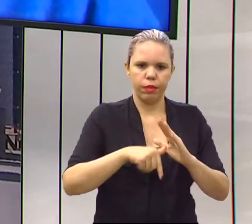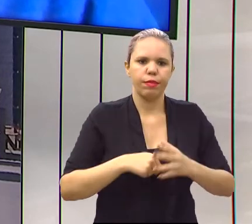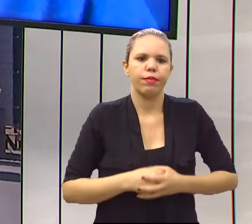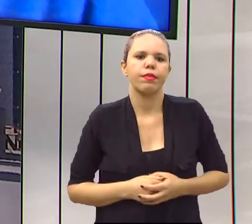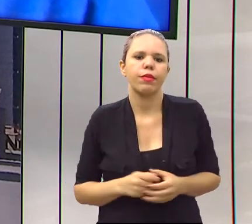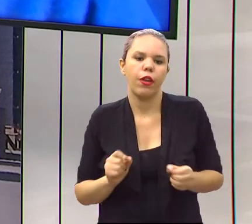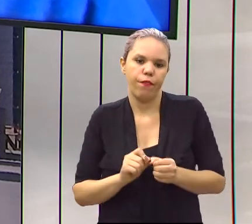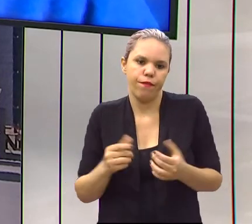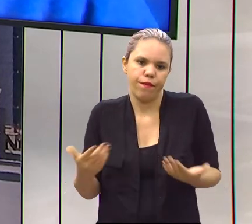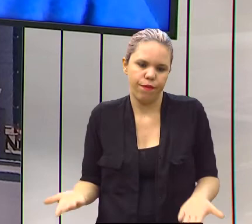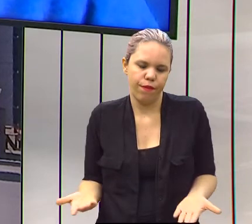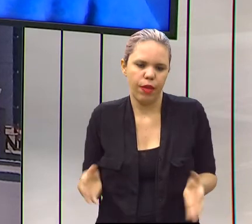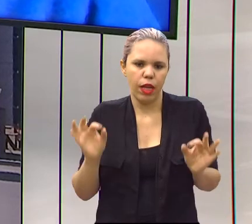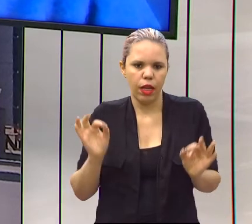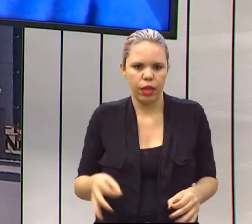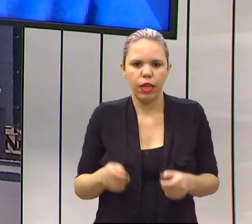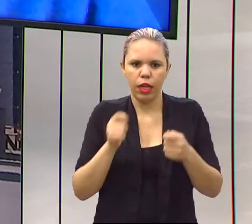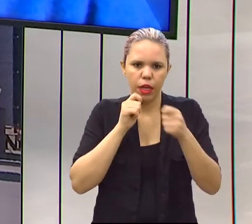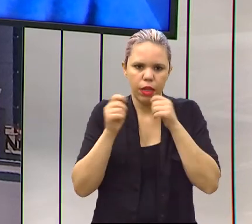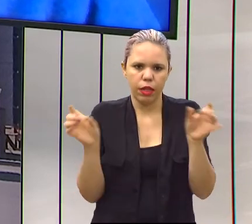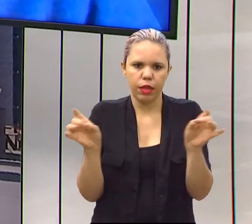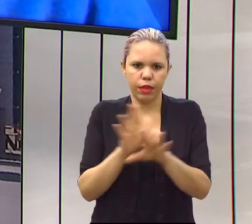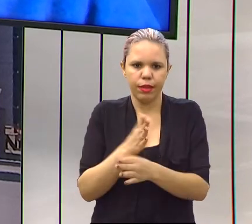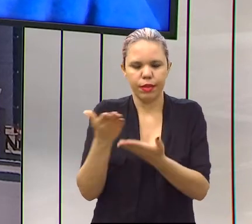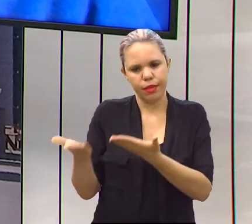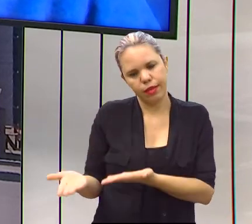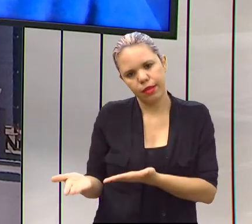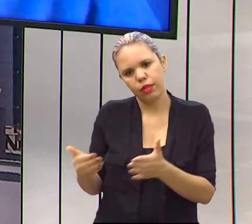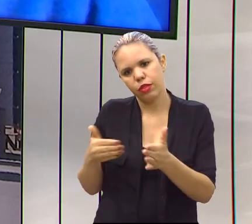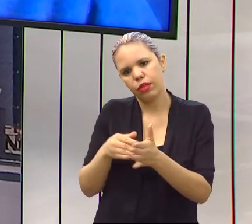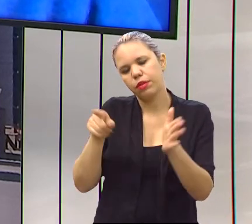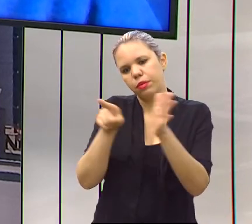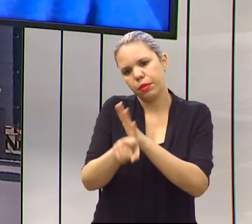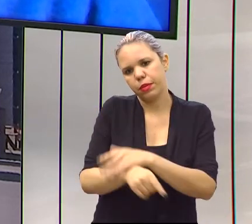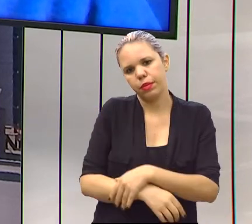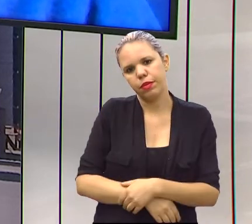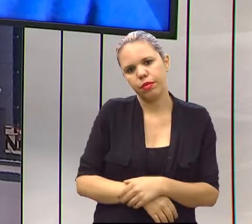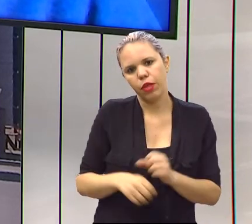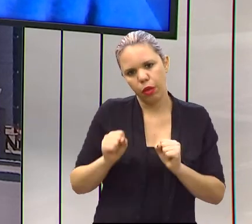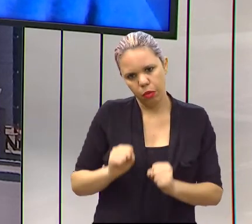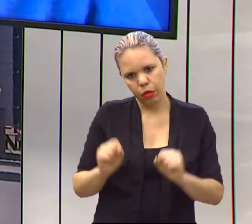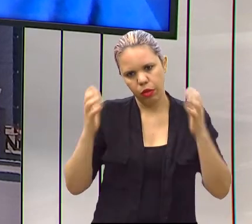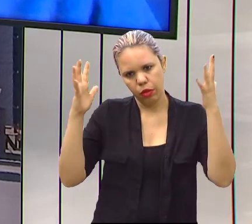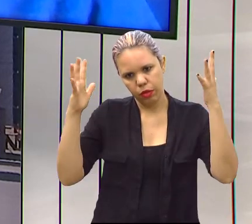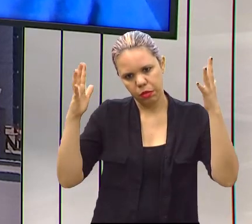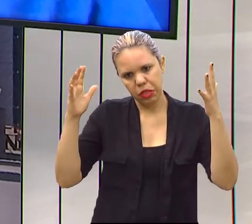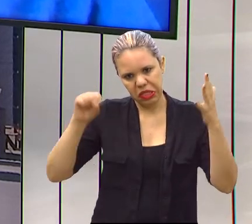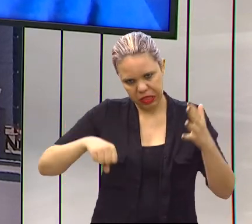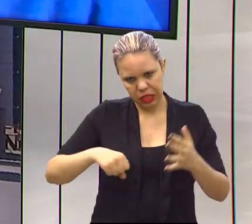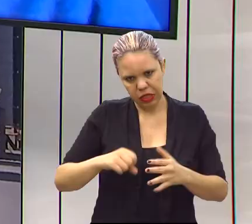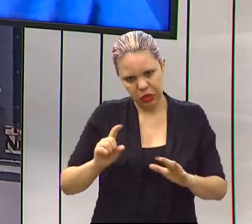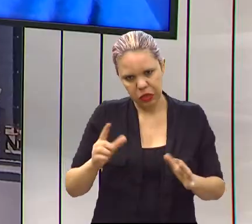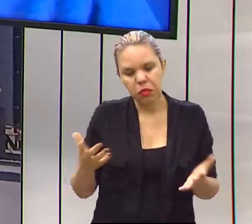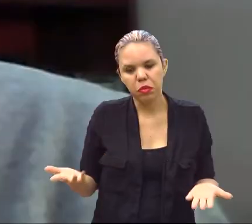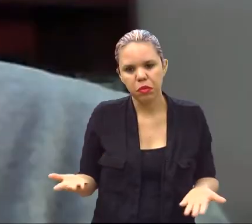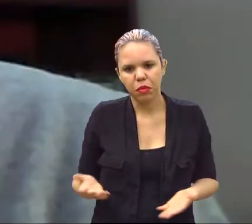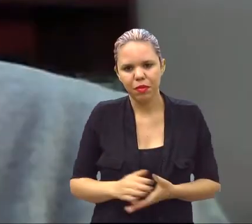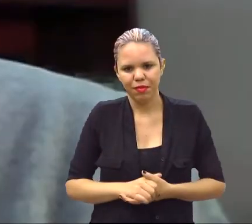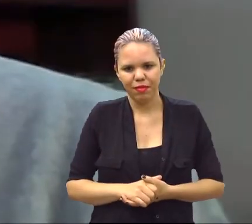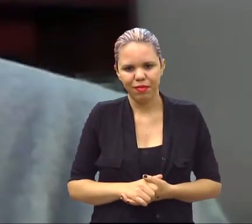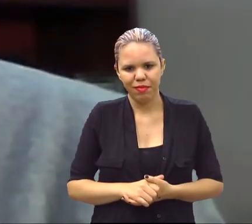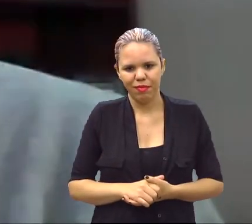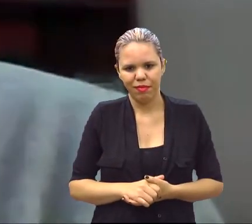vem tomando. Tá certo, então. Nossa entrevista se encerra por aqui com uma última pergunta. Podemos comemorar, então?